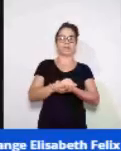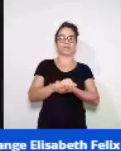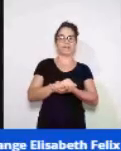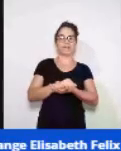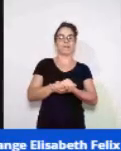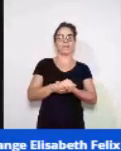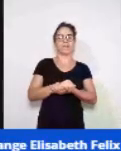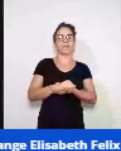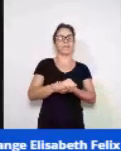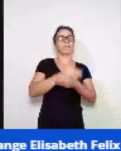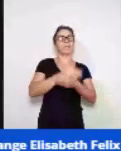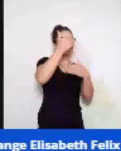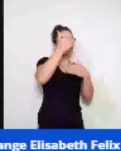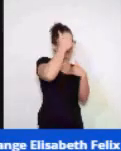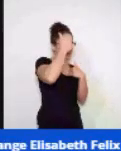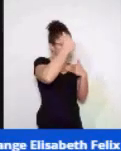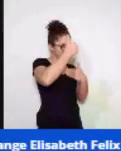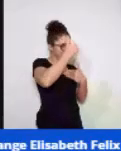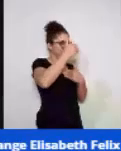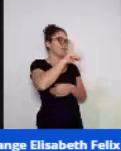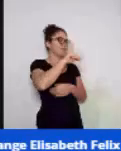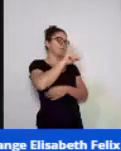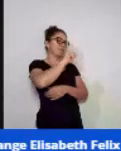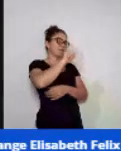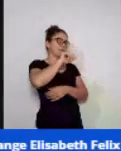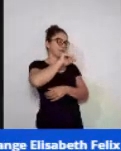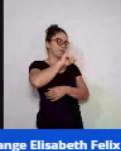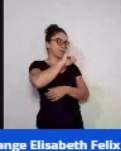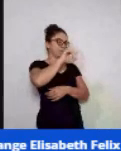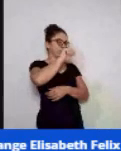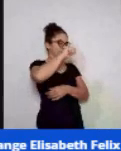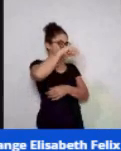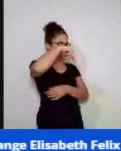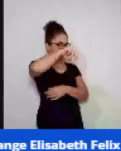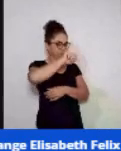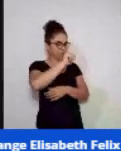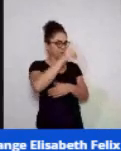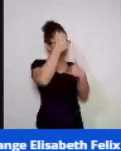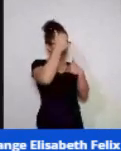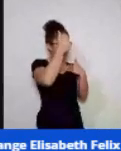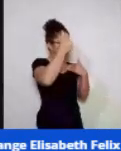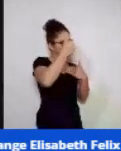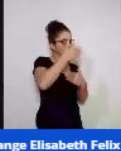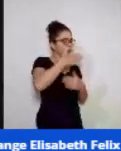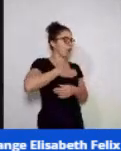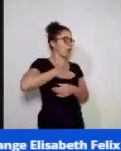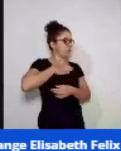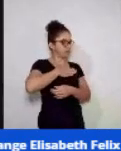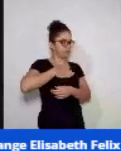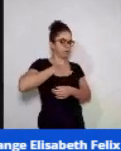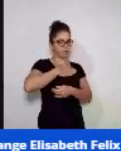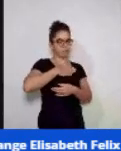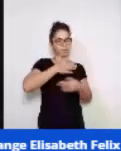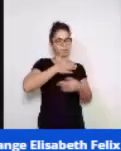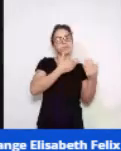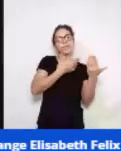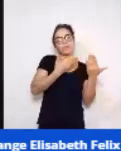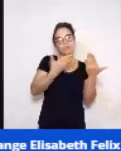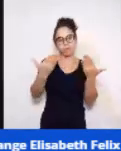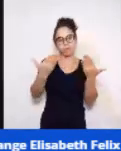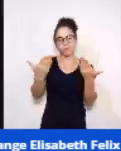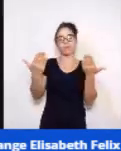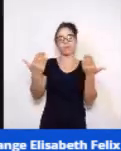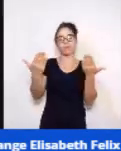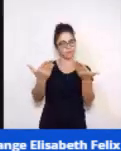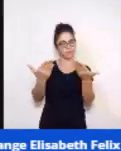Muito obrigada, Tayana. Muito obrigado. É um prazer imenso estar compondo a turma, a